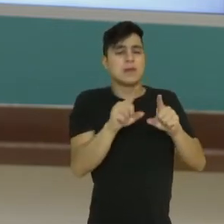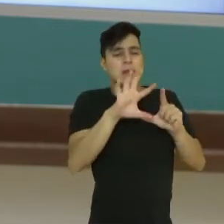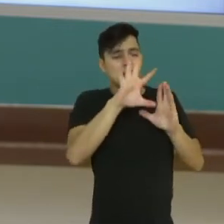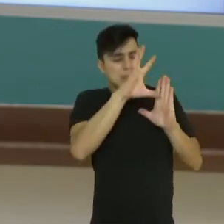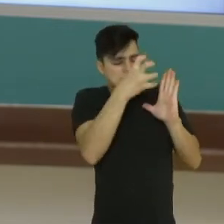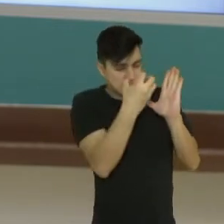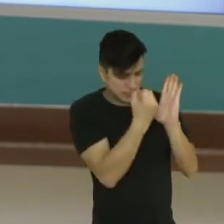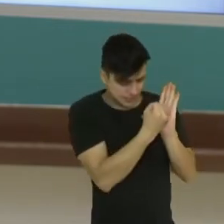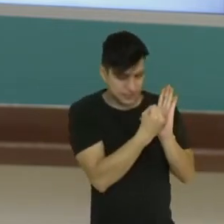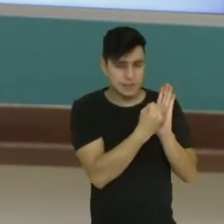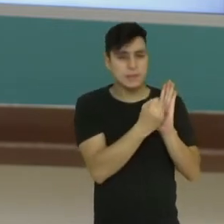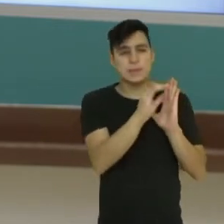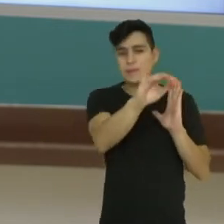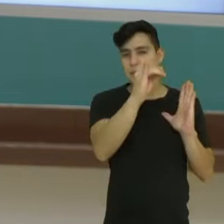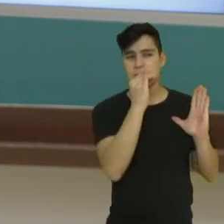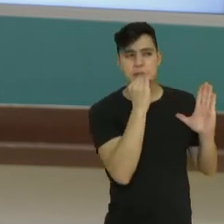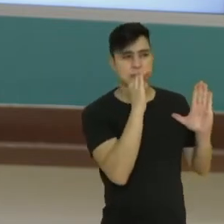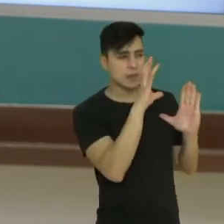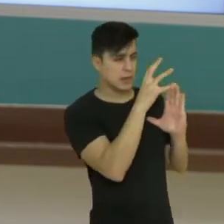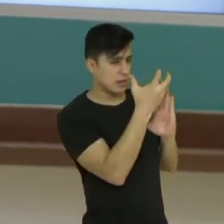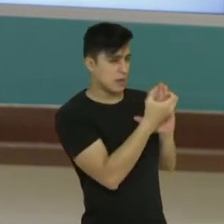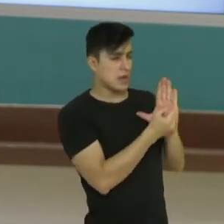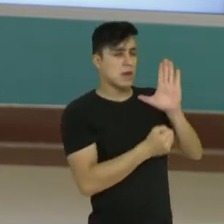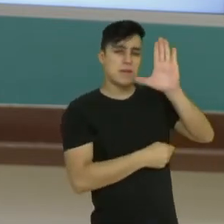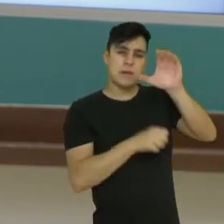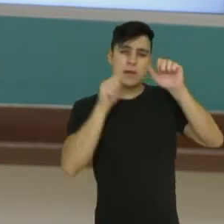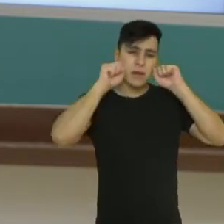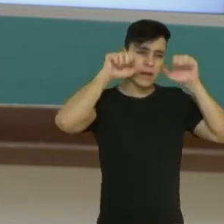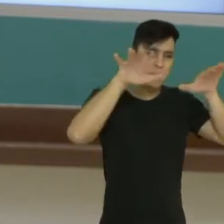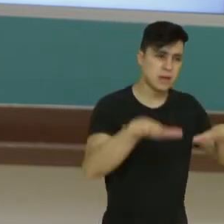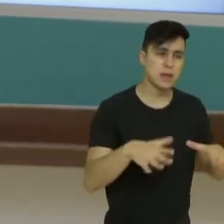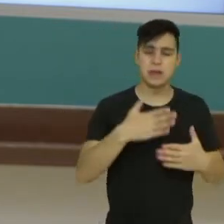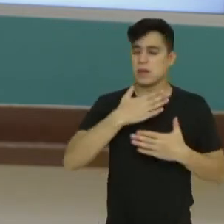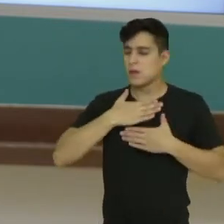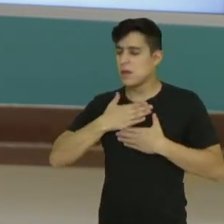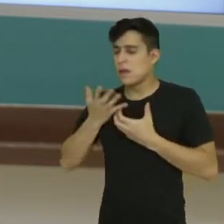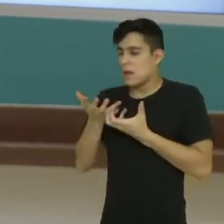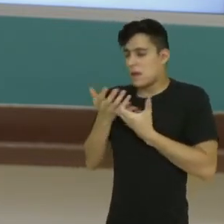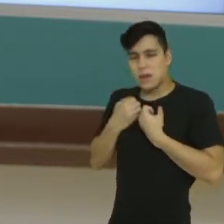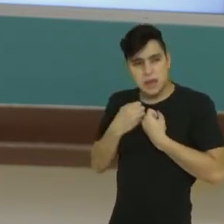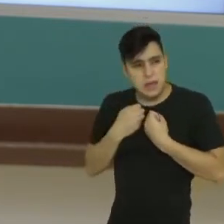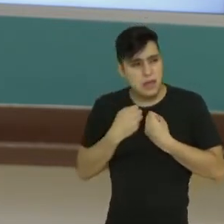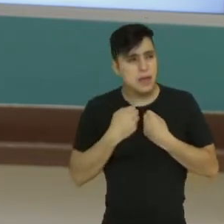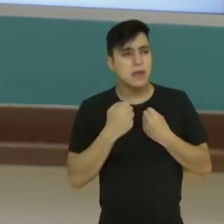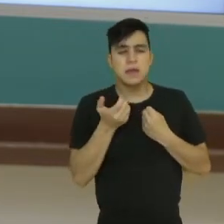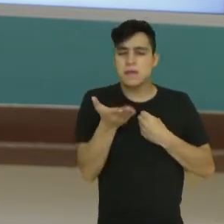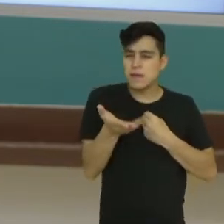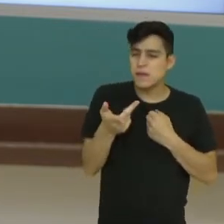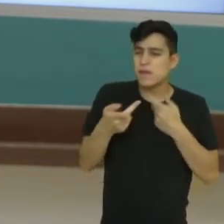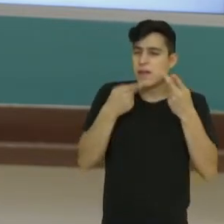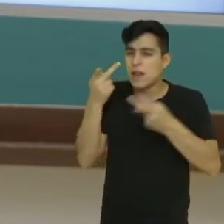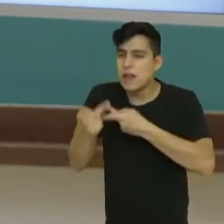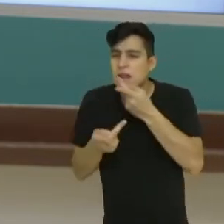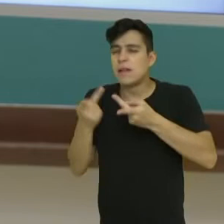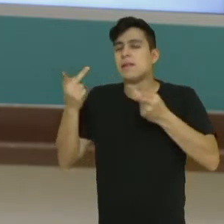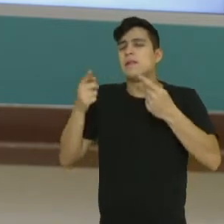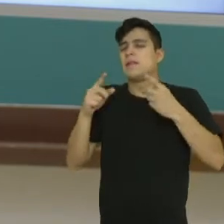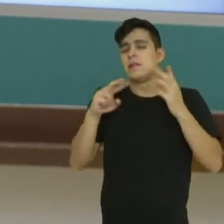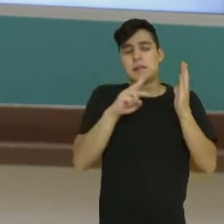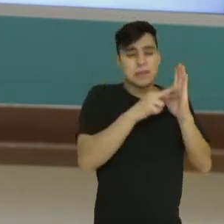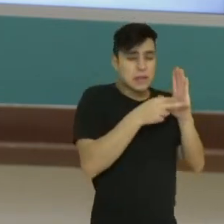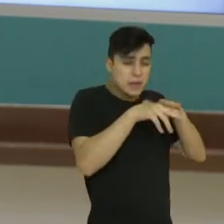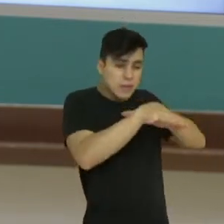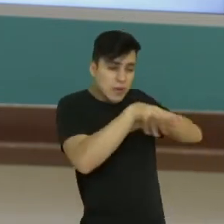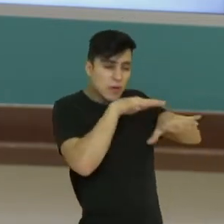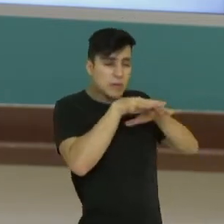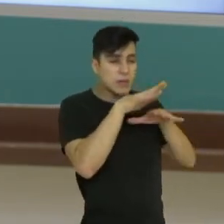Por exemplo, mão assim está abençoando, mão assim está recebendo, mão assim está falando. Então nós temos uma simbologia de movimentos